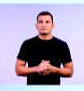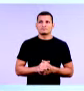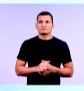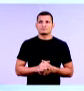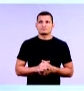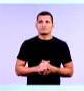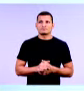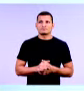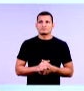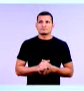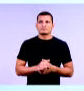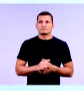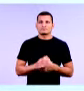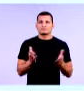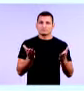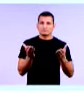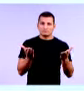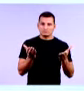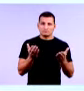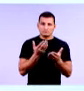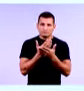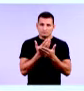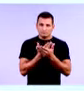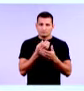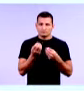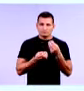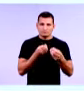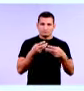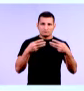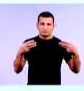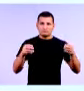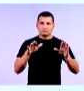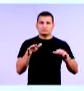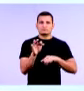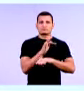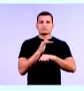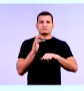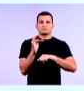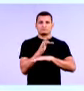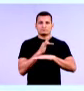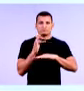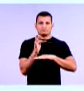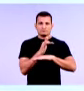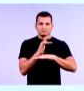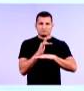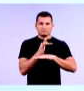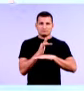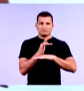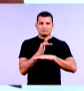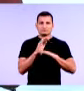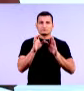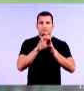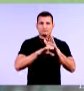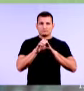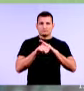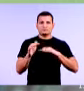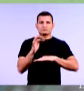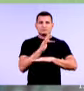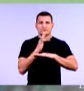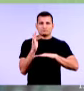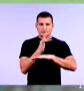trabalhar em cima de rede de computadores, mas formalmente, certo? Ou seja, dando o conceito formal de rede de computadores.